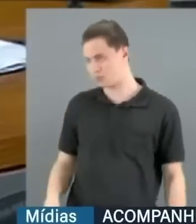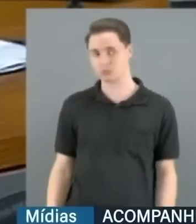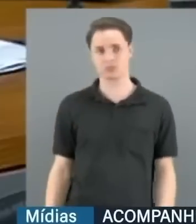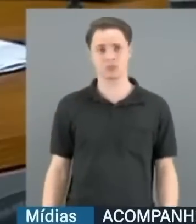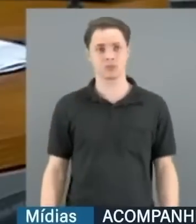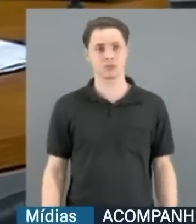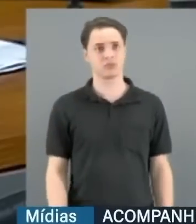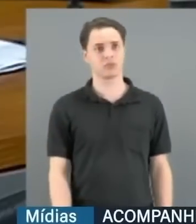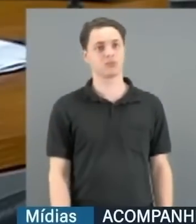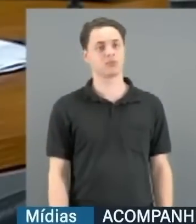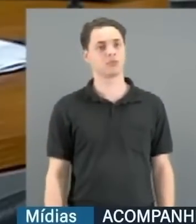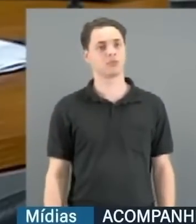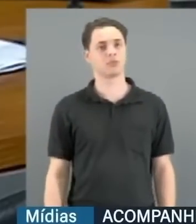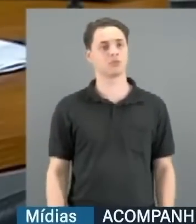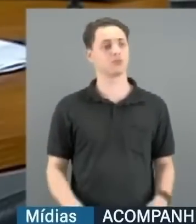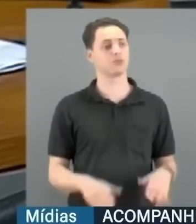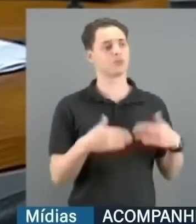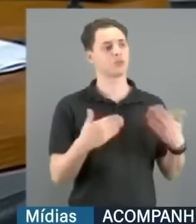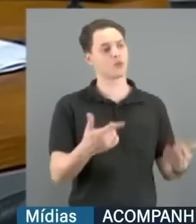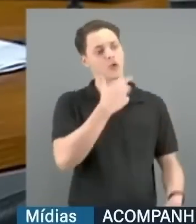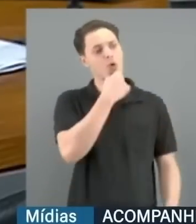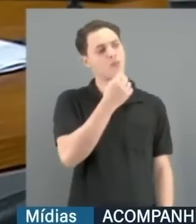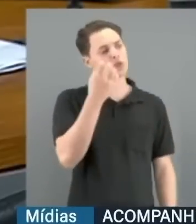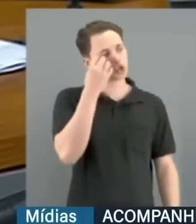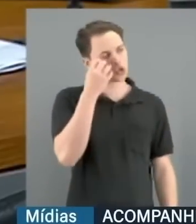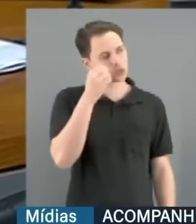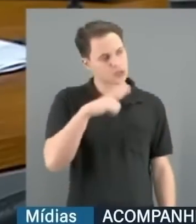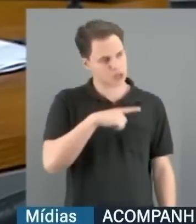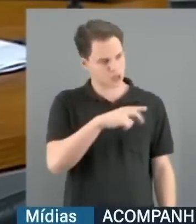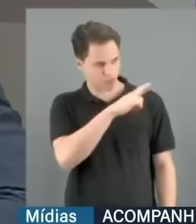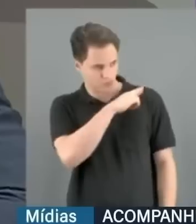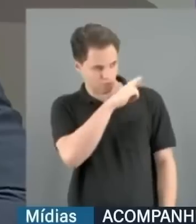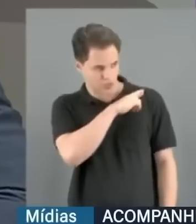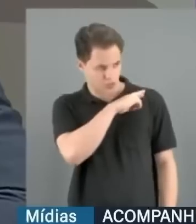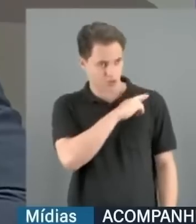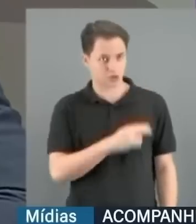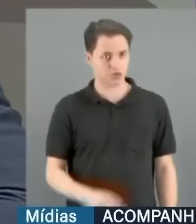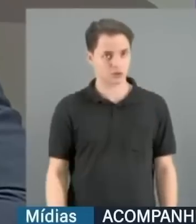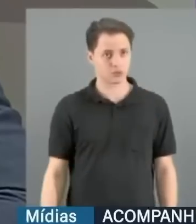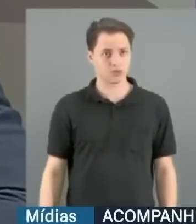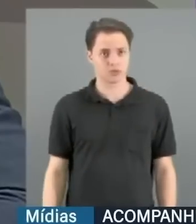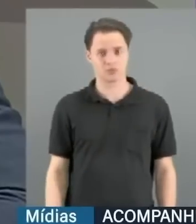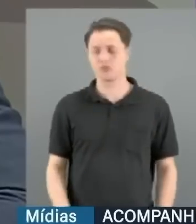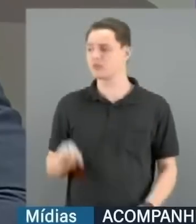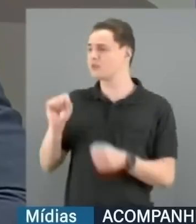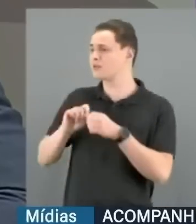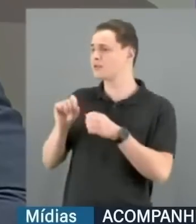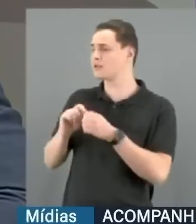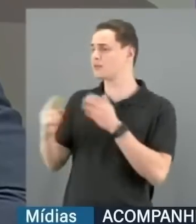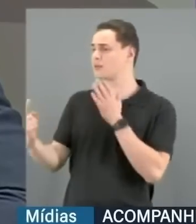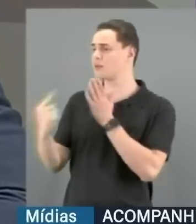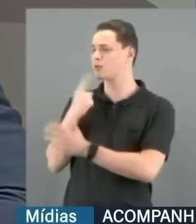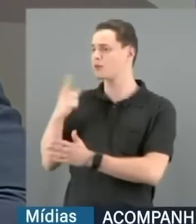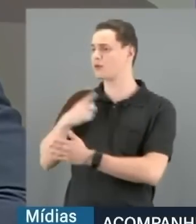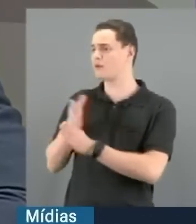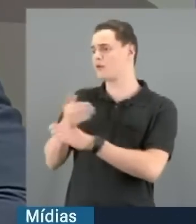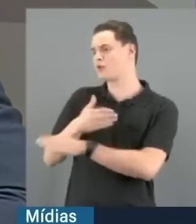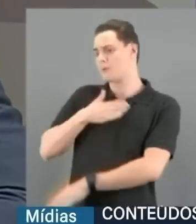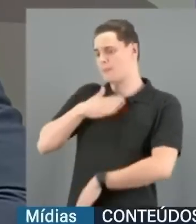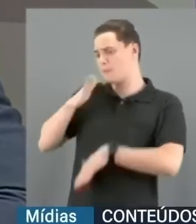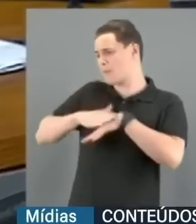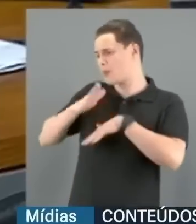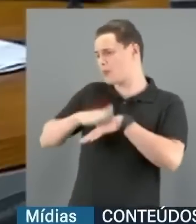senhor tem lado mesmo. O ministro Dino tem alguma responsabilidade sobre isso? Deputado, o senhor está fazendo perguntas que fogem à minha